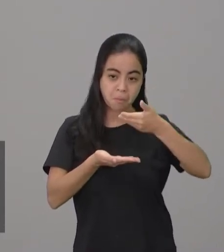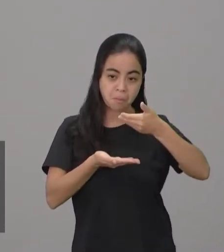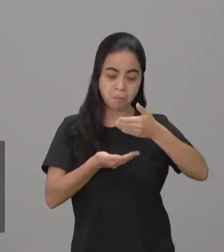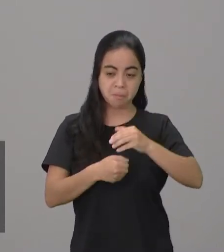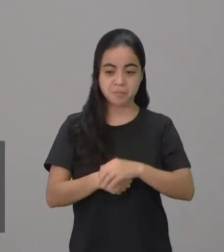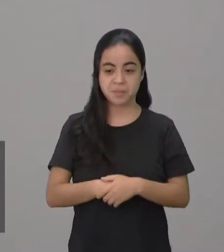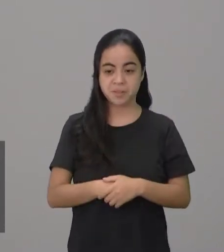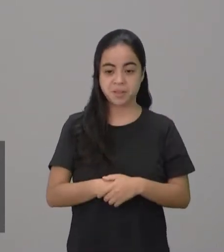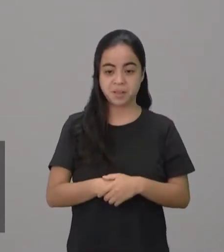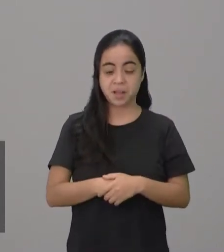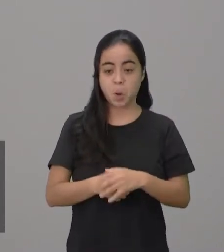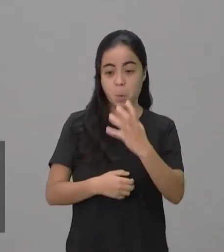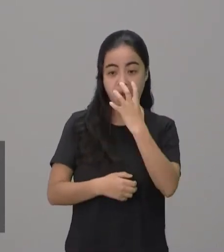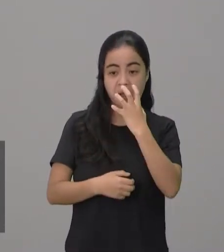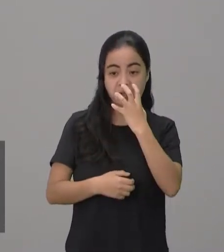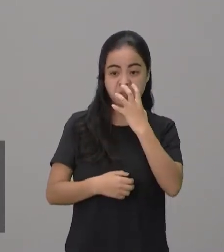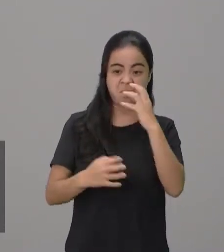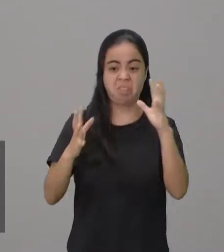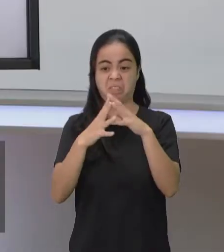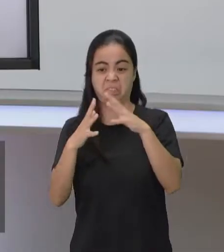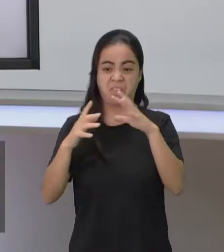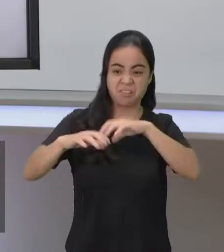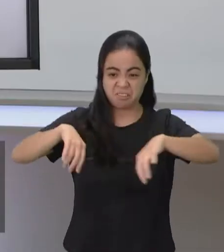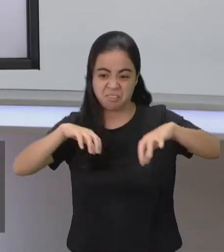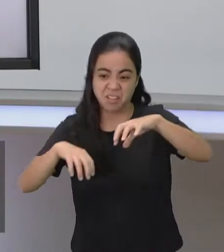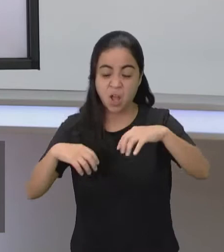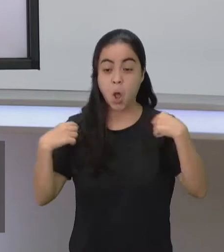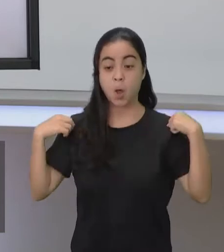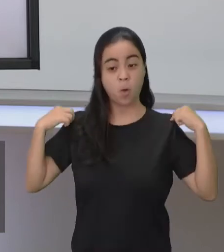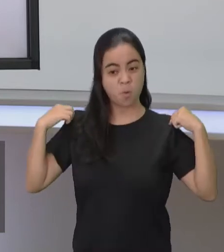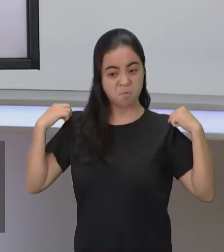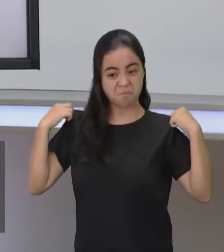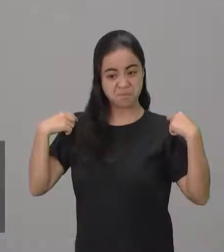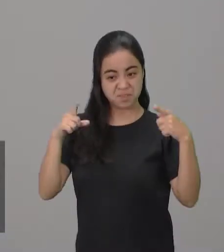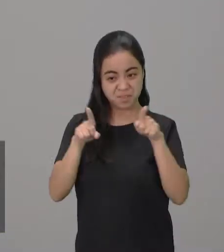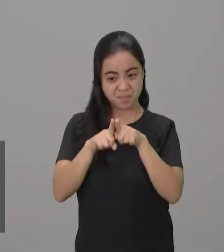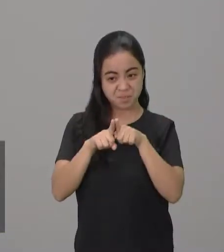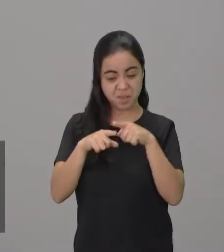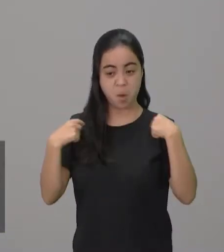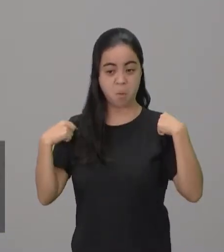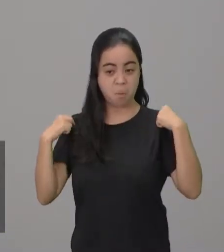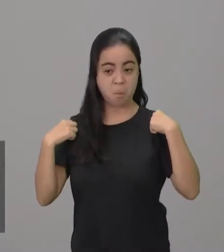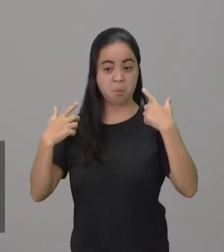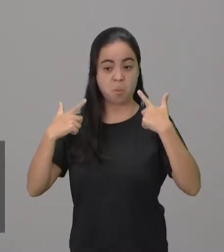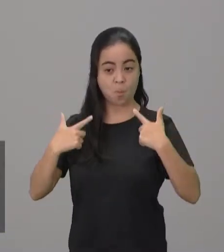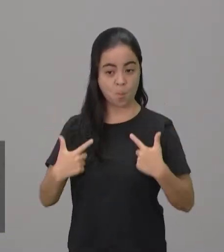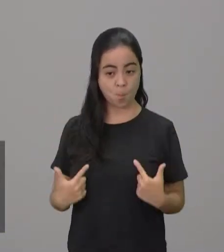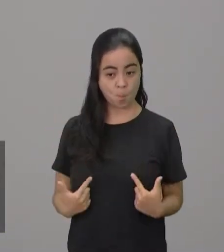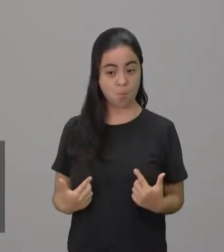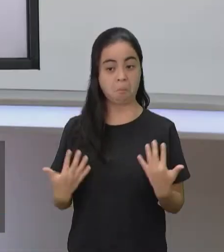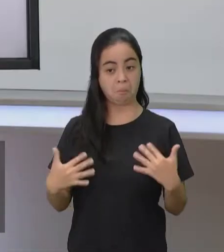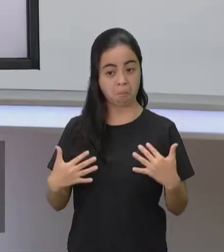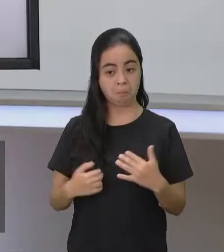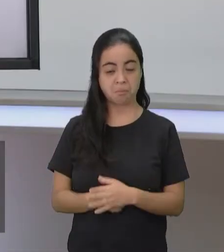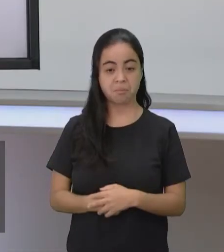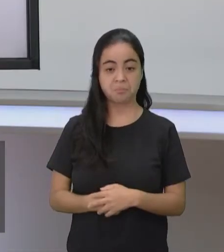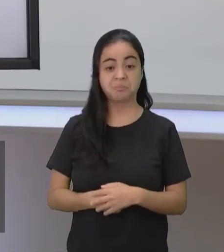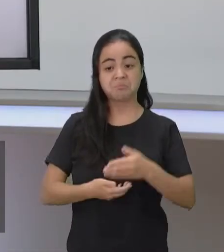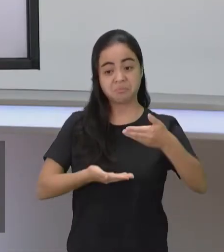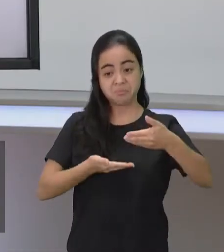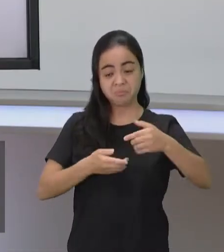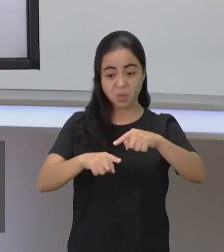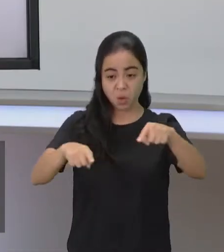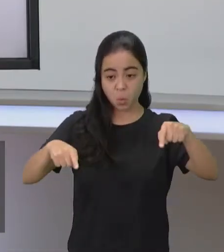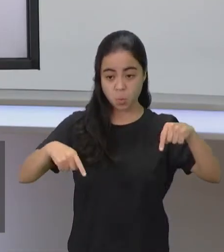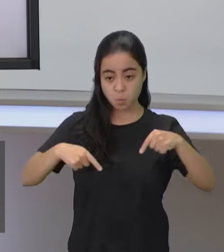enfim, essa sujeira toda que os cachorros fazem. Roupinha, né? Você viu que ele tá bonitinho ele de se vestiu bem, né? Um jantar, assim, chique.